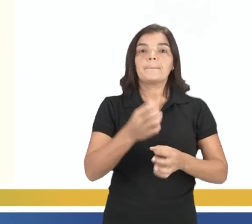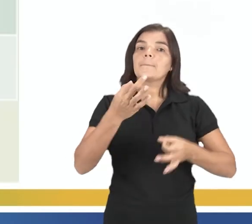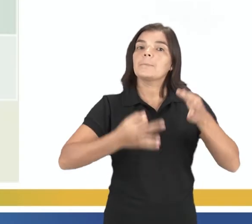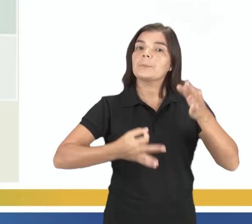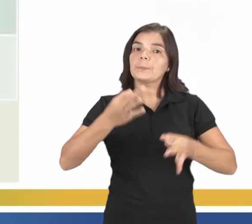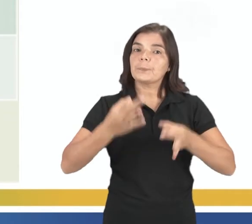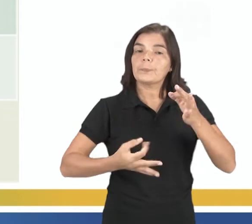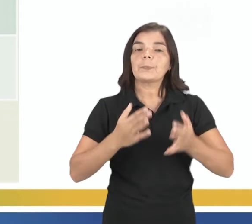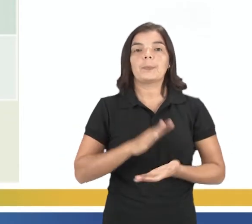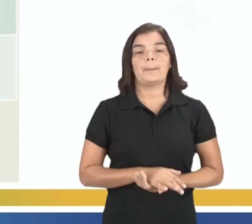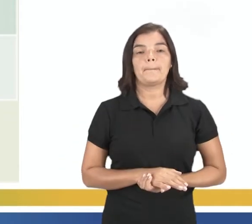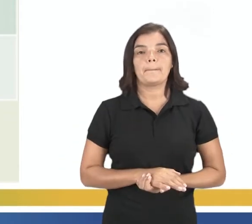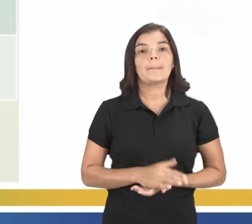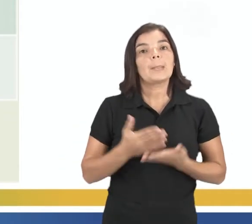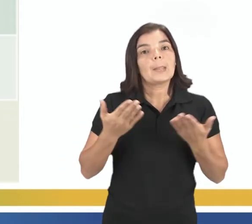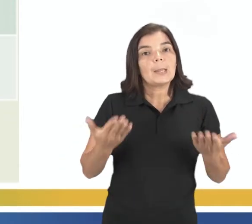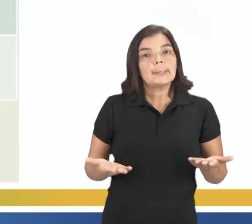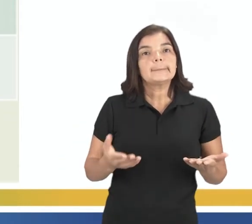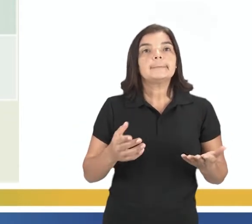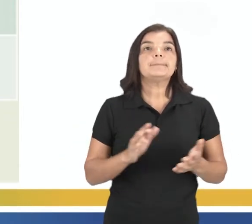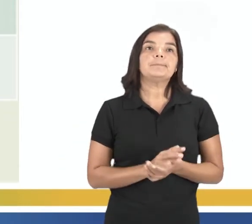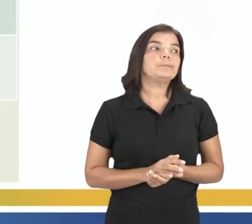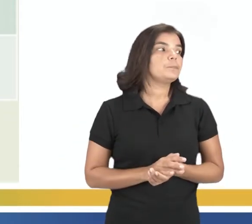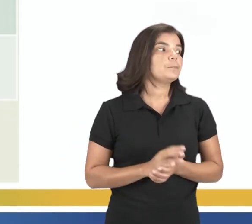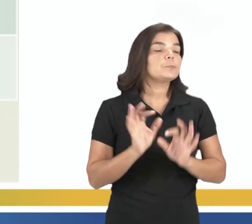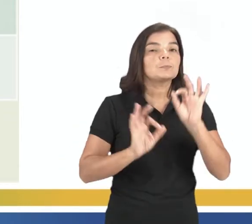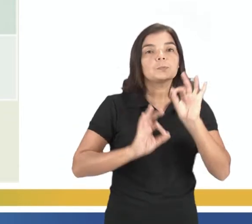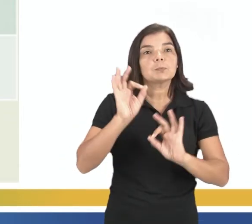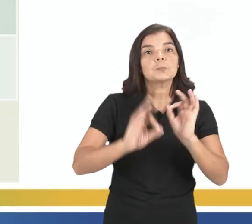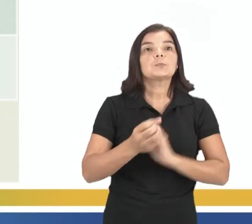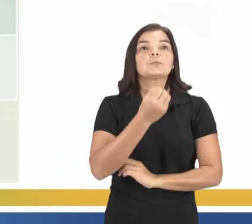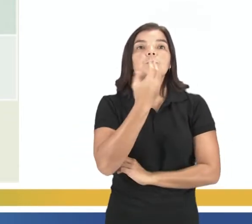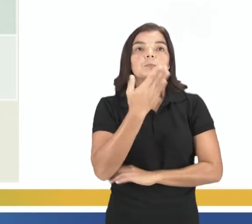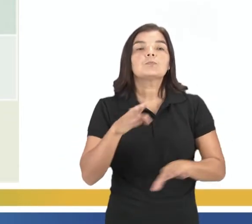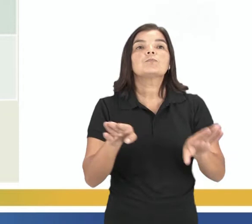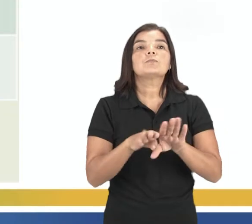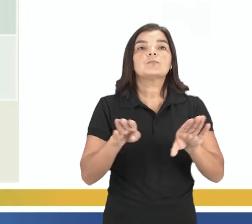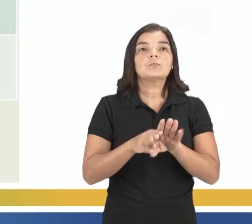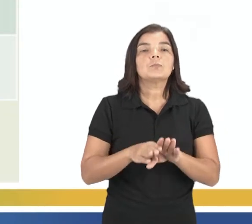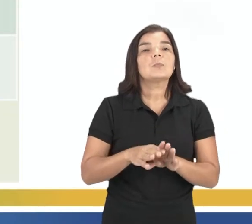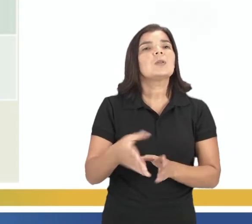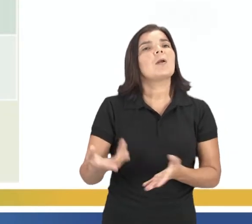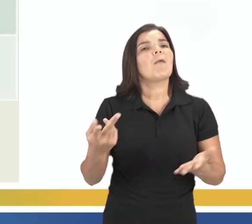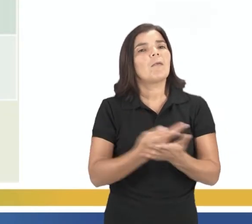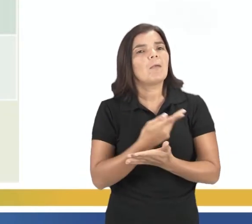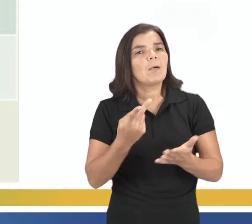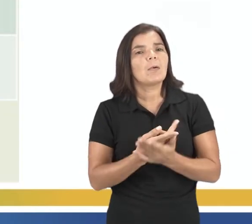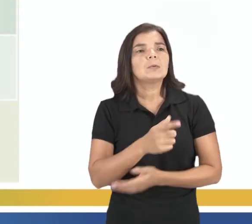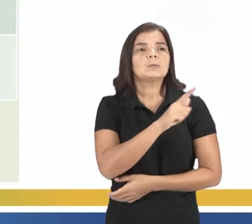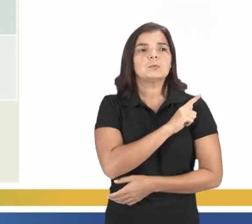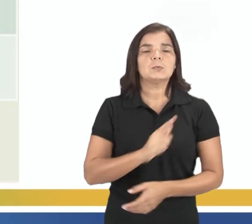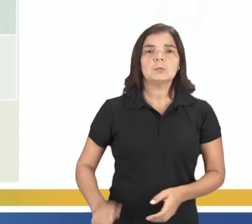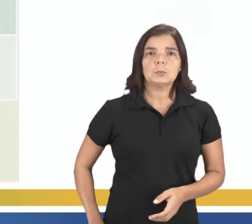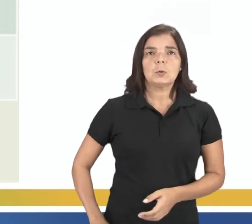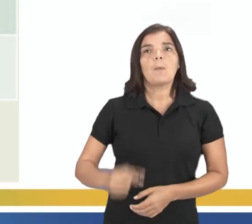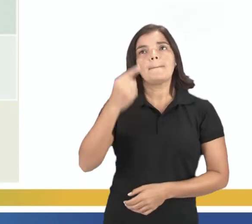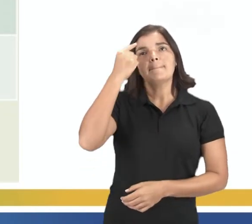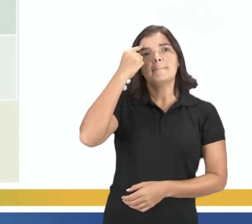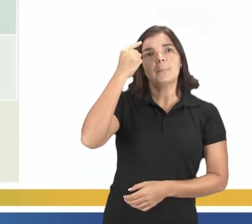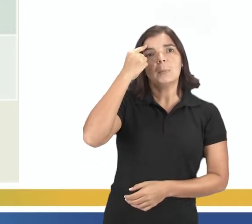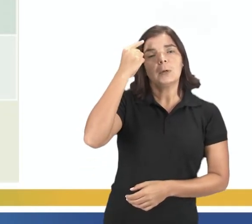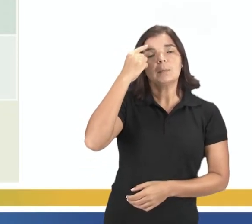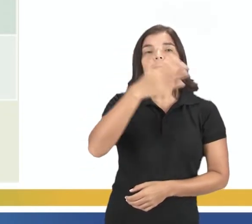judiciário. Então, nós temos aqui as formas boas e as formas corrompidas de governo segundo o